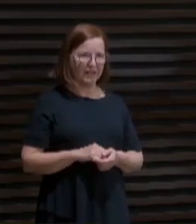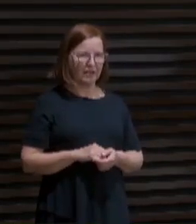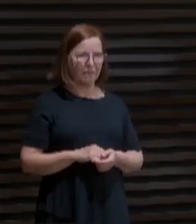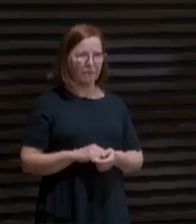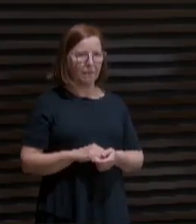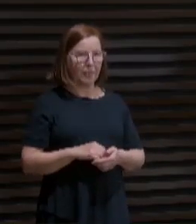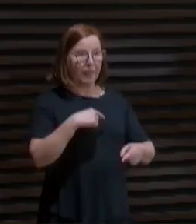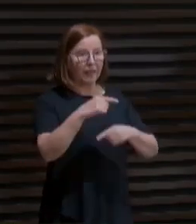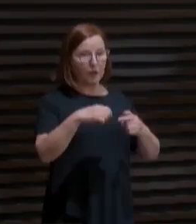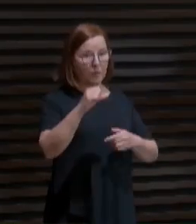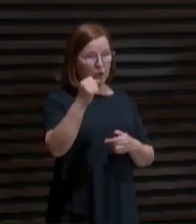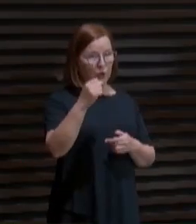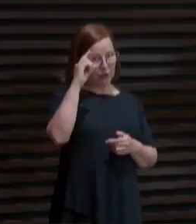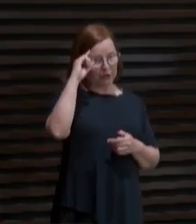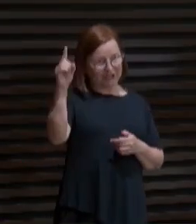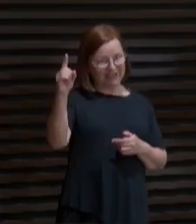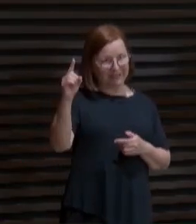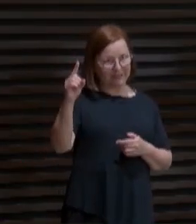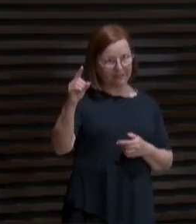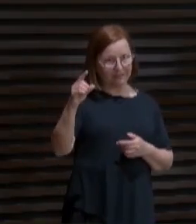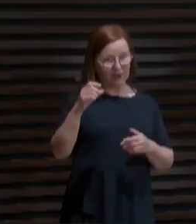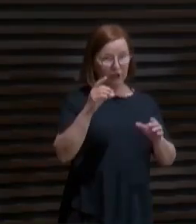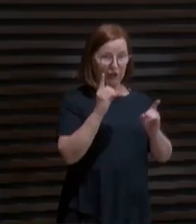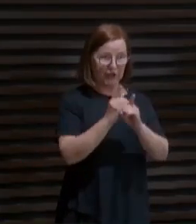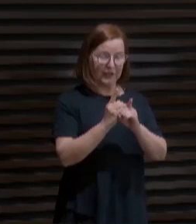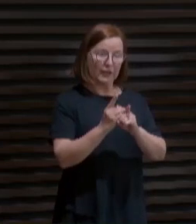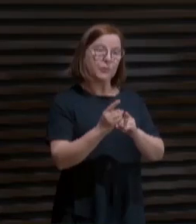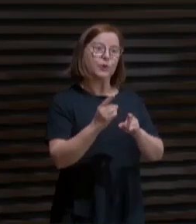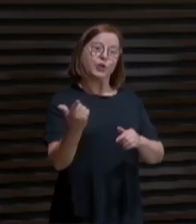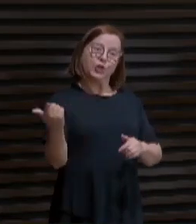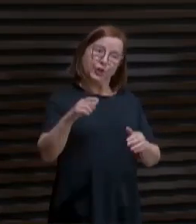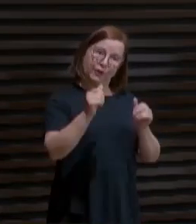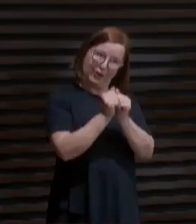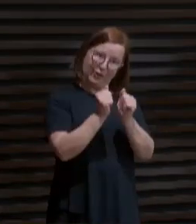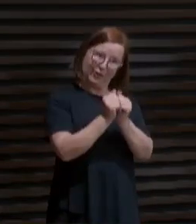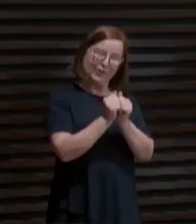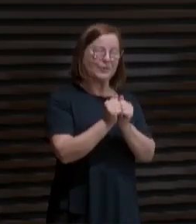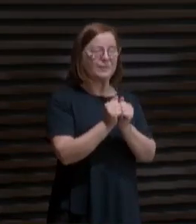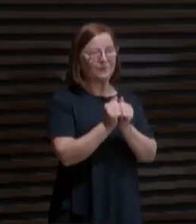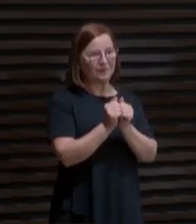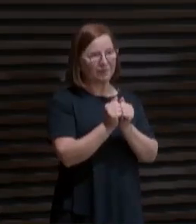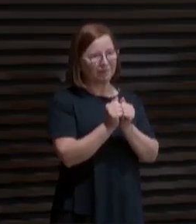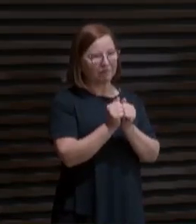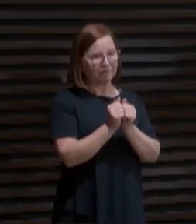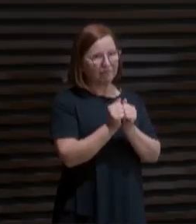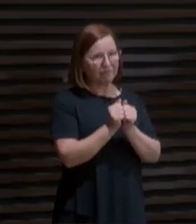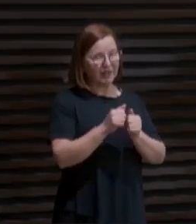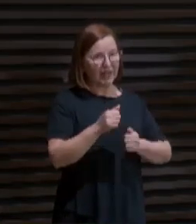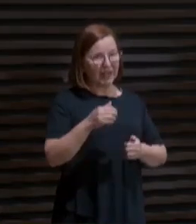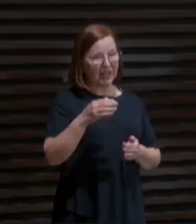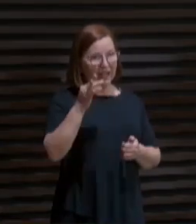Passado 8 dias, estavam outra vez ali reunidos os seus discípulos, e